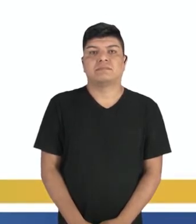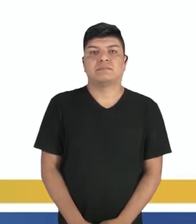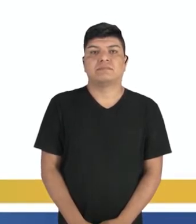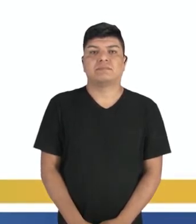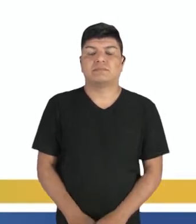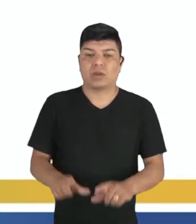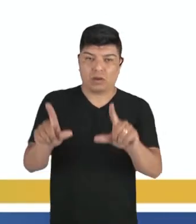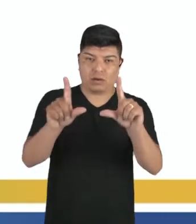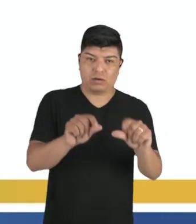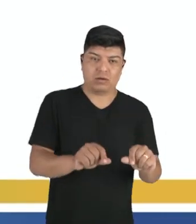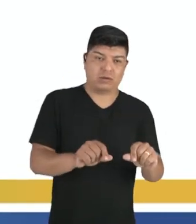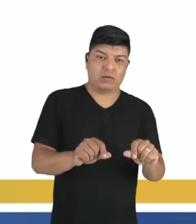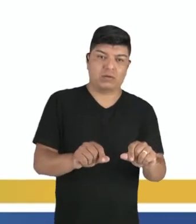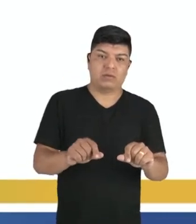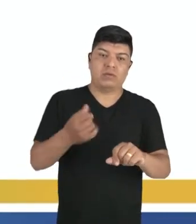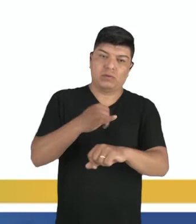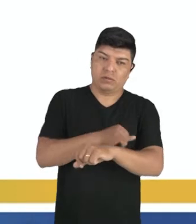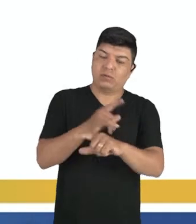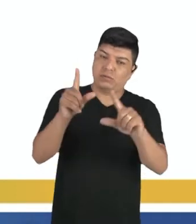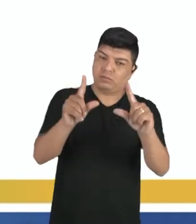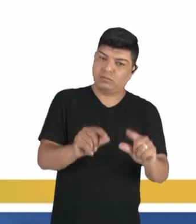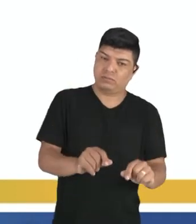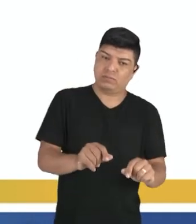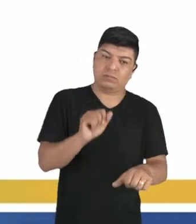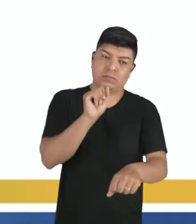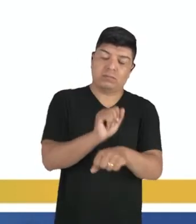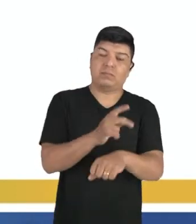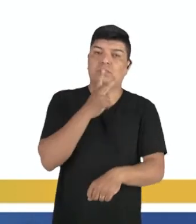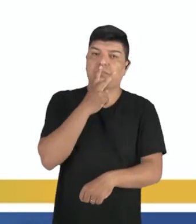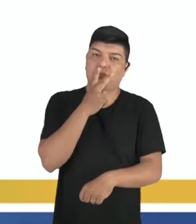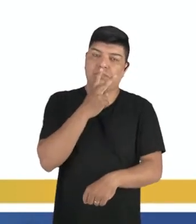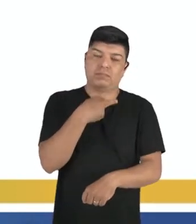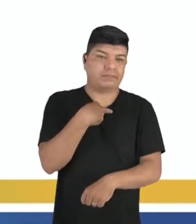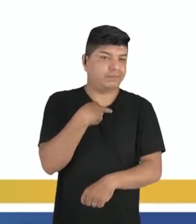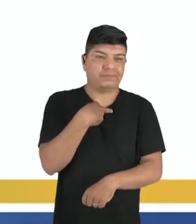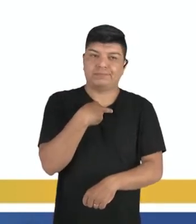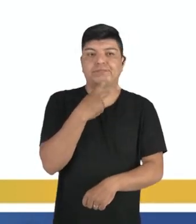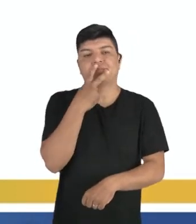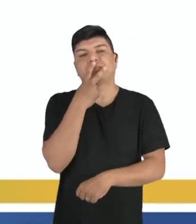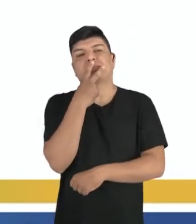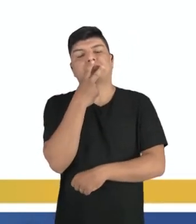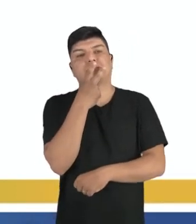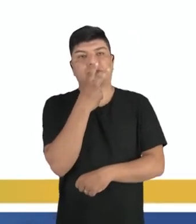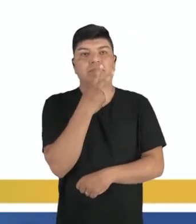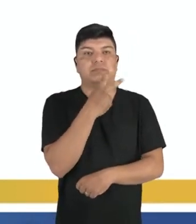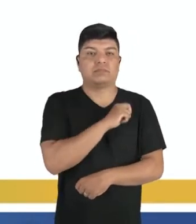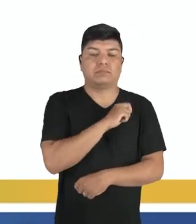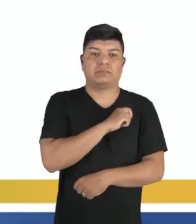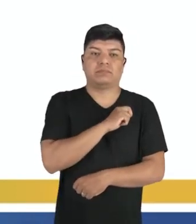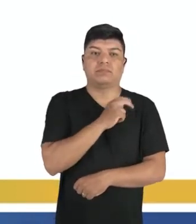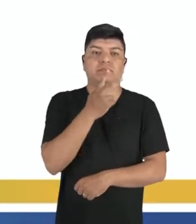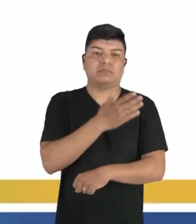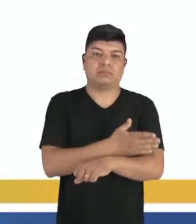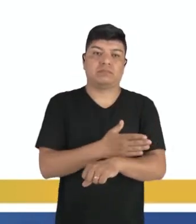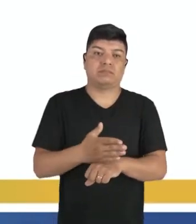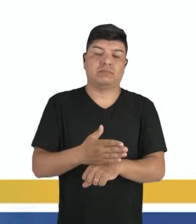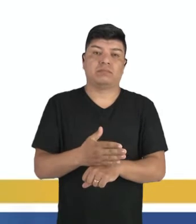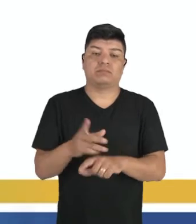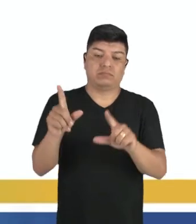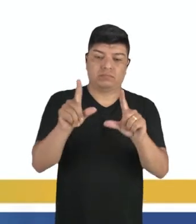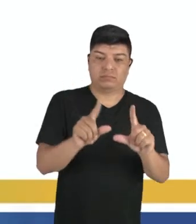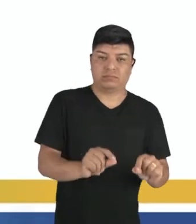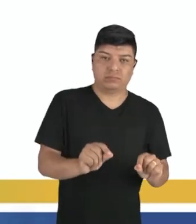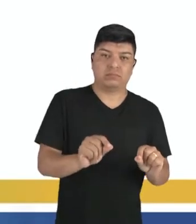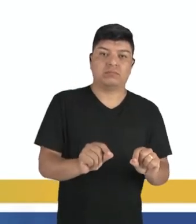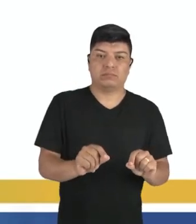galera, diminuir o peso, manter a alimentação saudável, deixar de fumar, né, que é um hábito também comum entre os espanhóis, são hábitos aí para minimizar